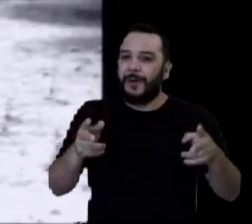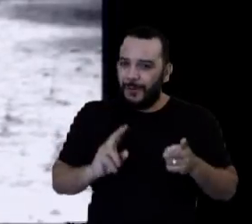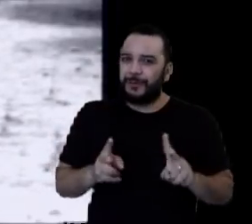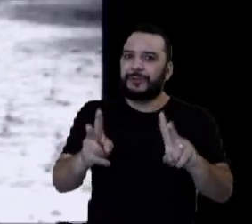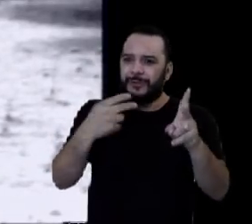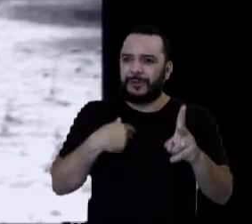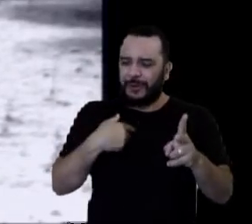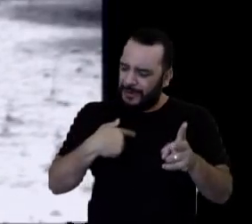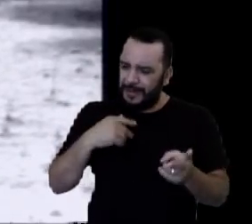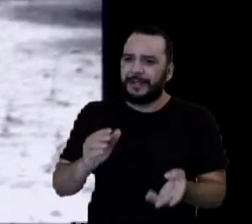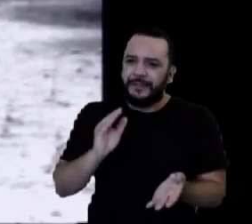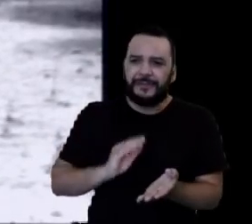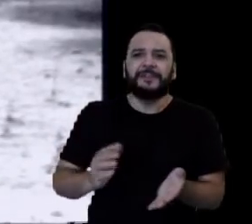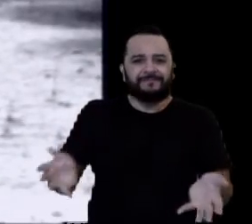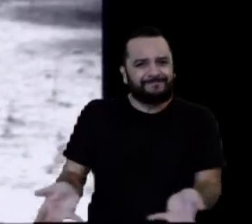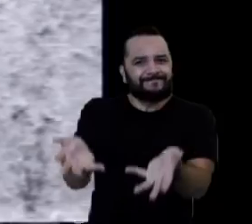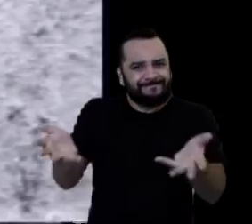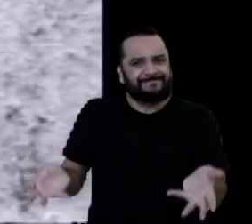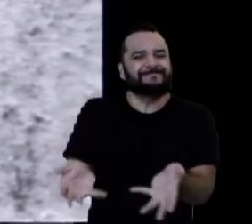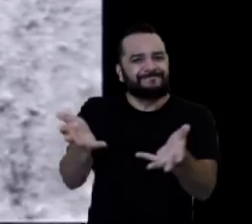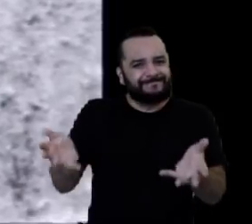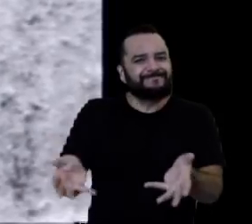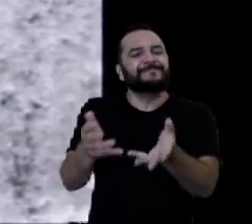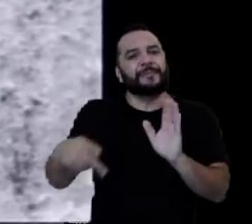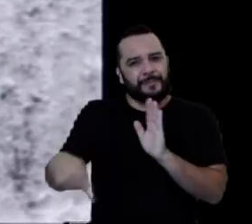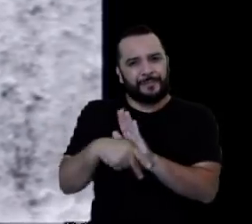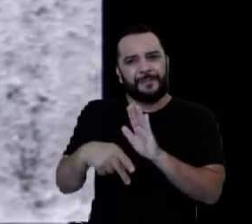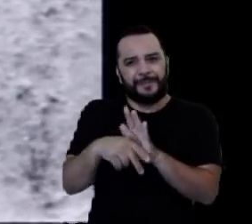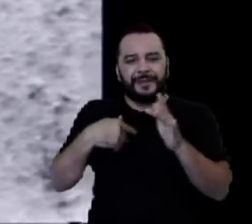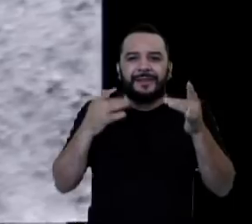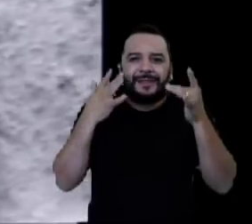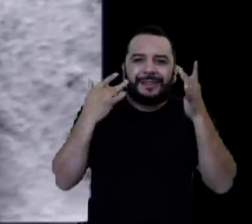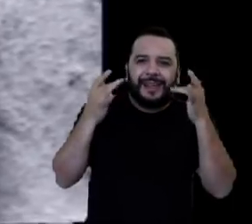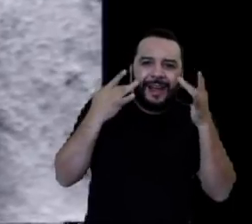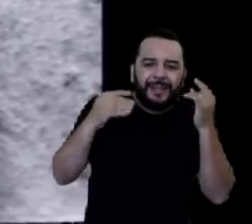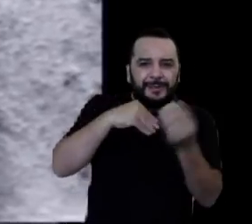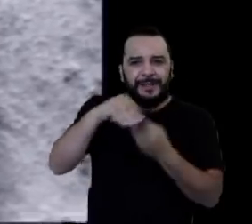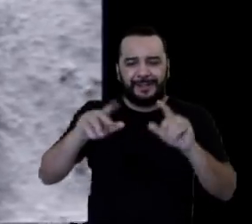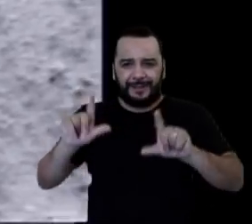cultural, continuou investindo no gênero. E foi numa dessas produções que, em